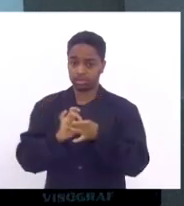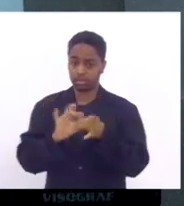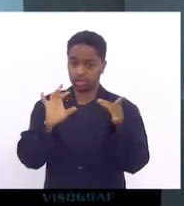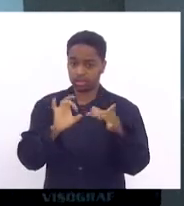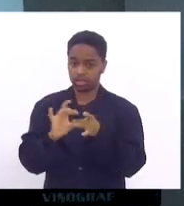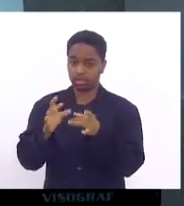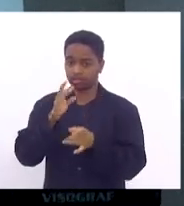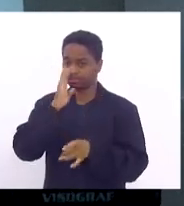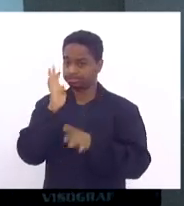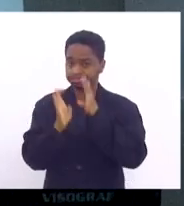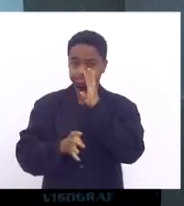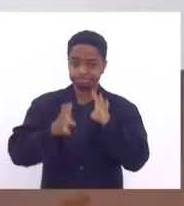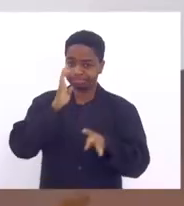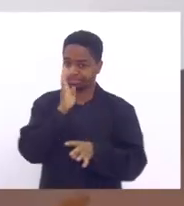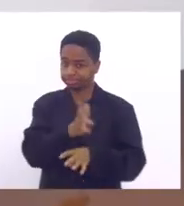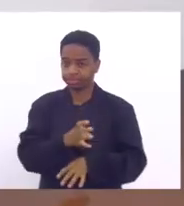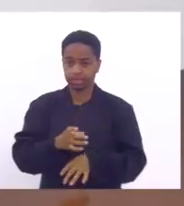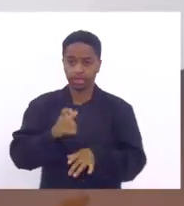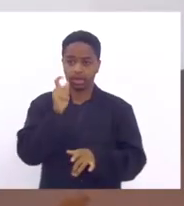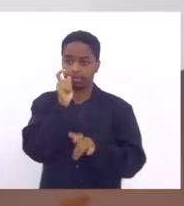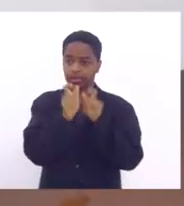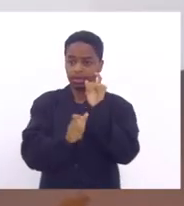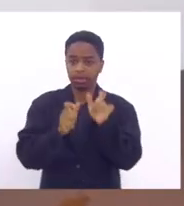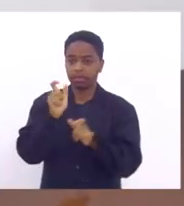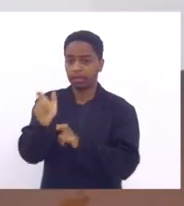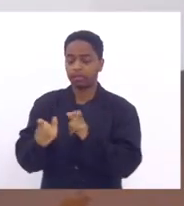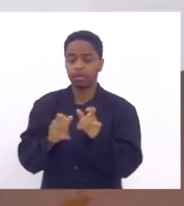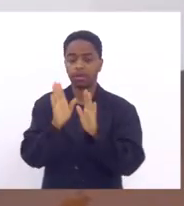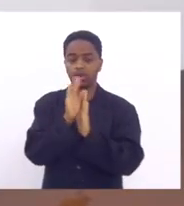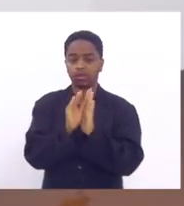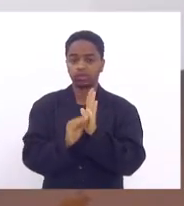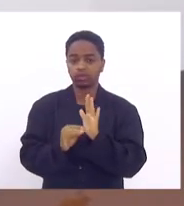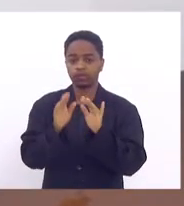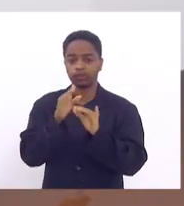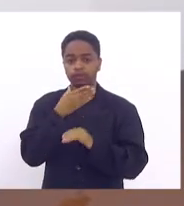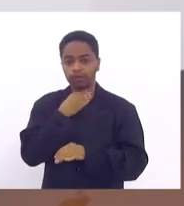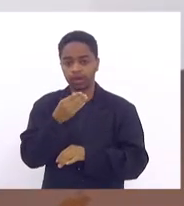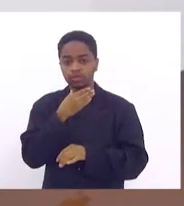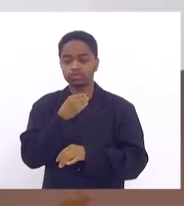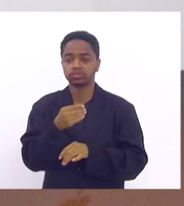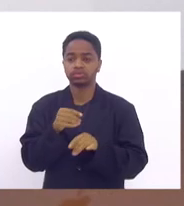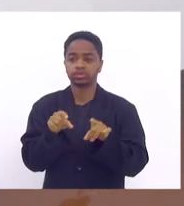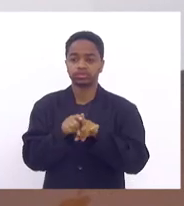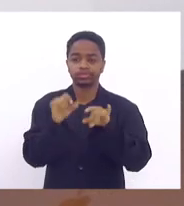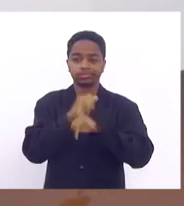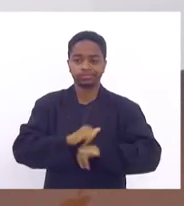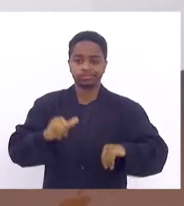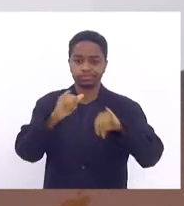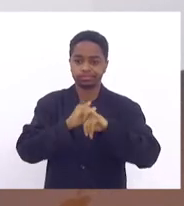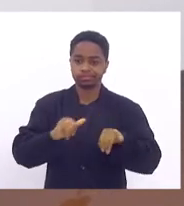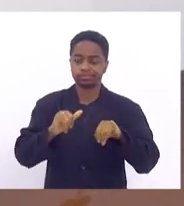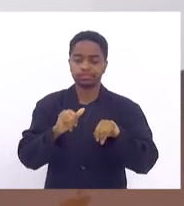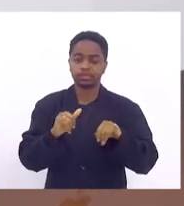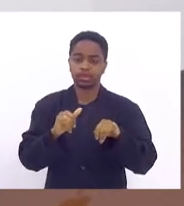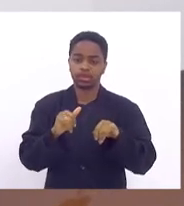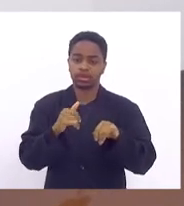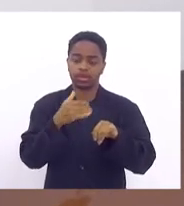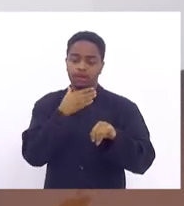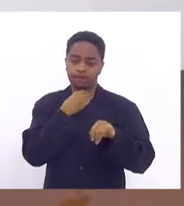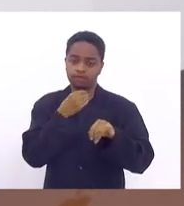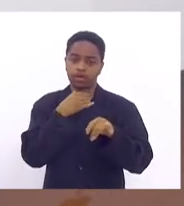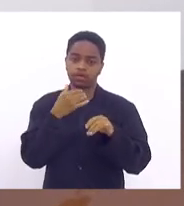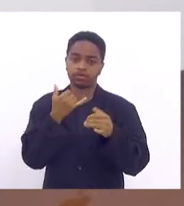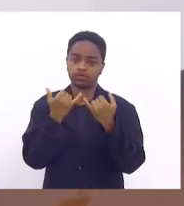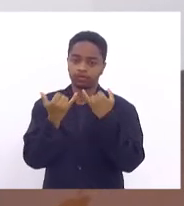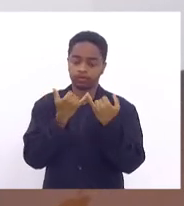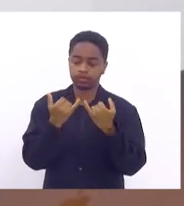para disseminar fake News para disseminar conteúdos eh inverídicos né Então essa esse é o estado da arte